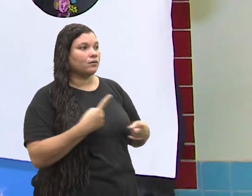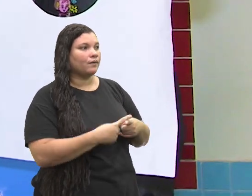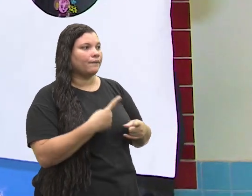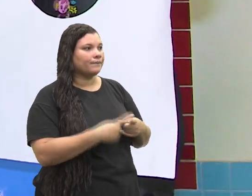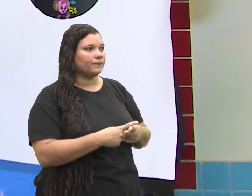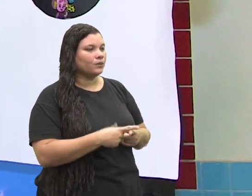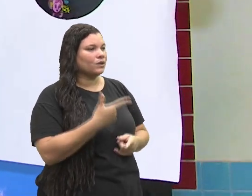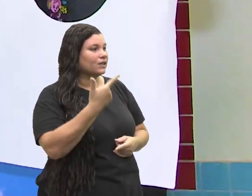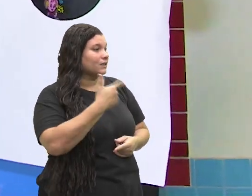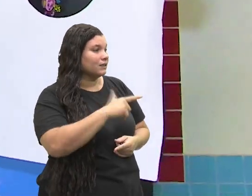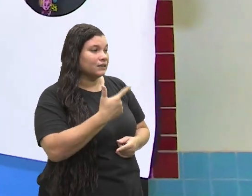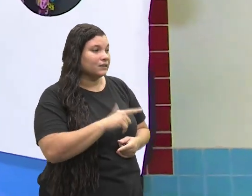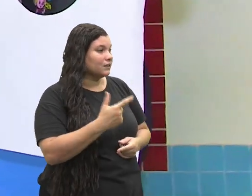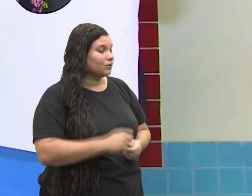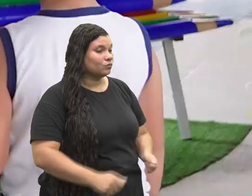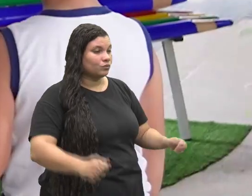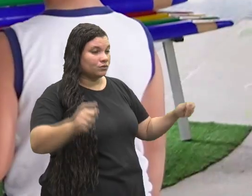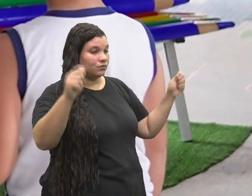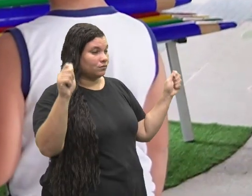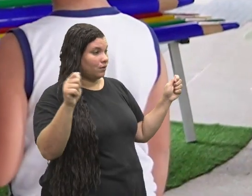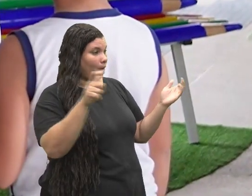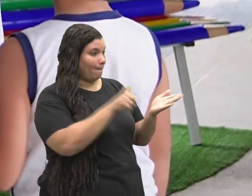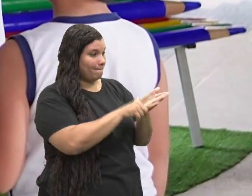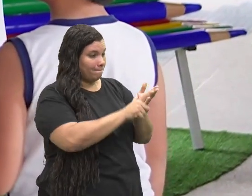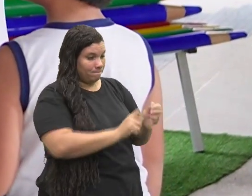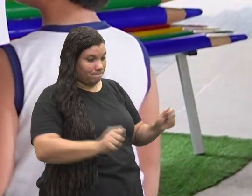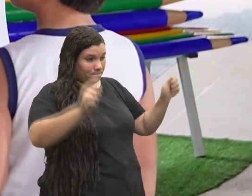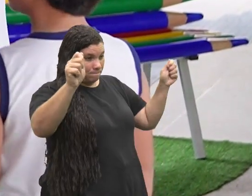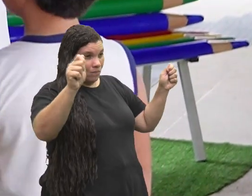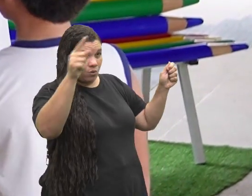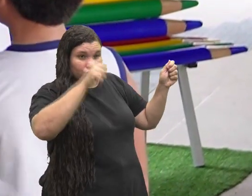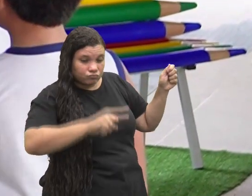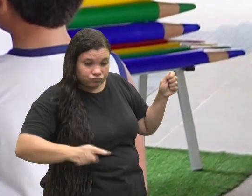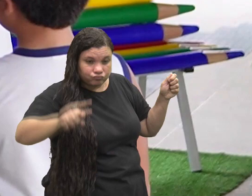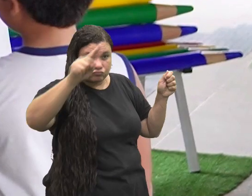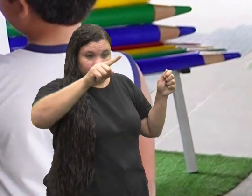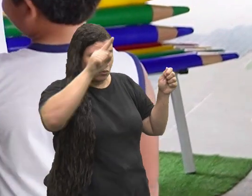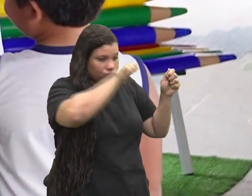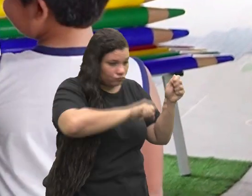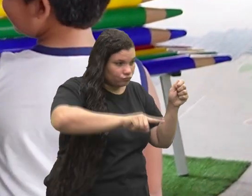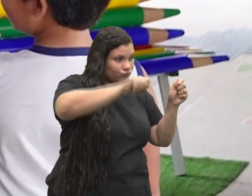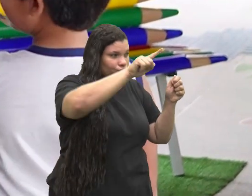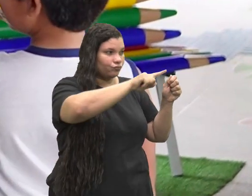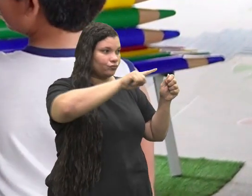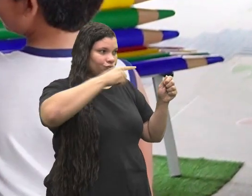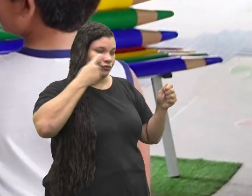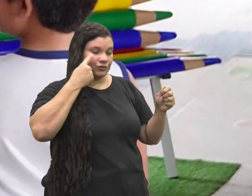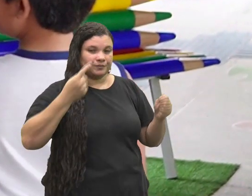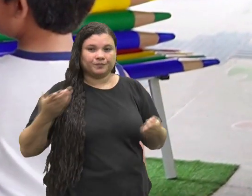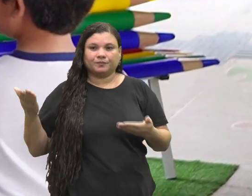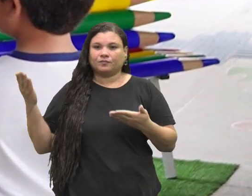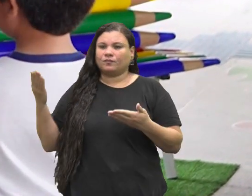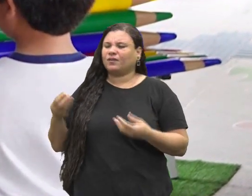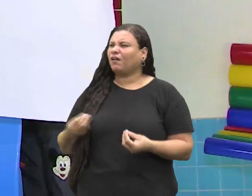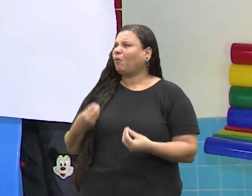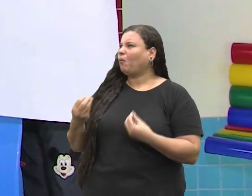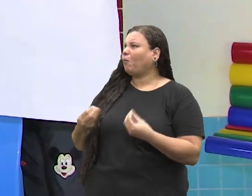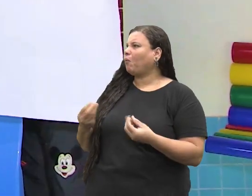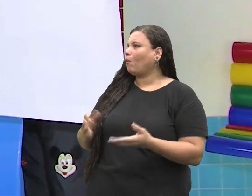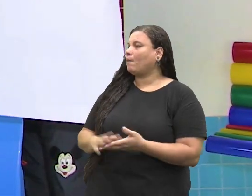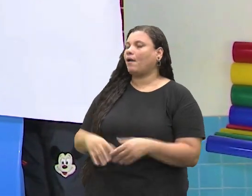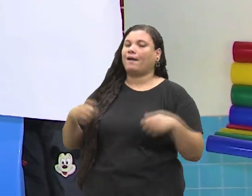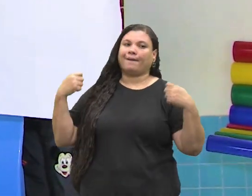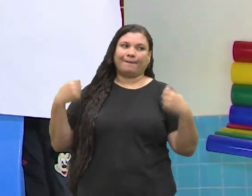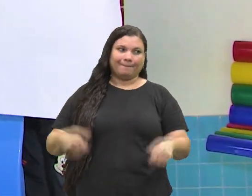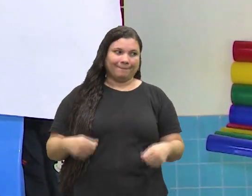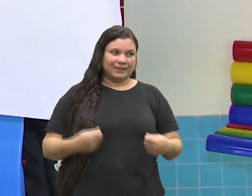que fazer aqui? O que é mesmo, Karina? Acertar o alvo. Nós vamos jogar o avião e você vai tentar acertar nenhum desses círculos. Ah,